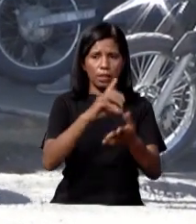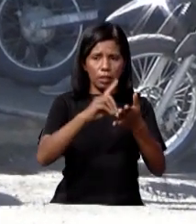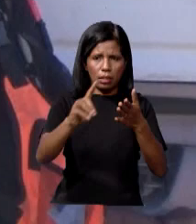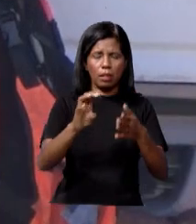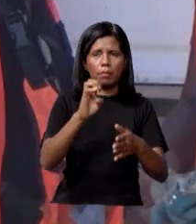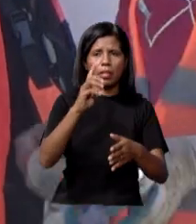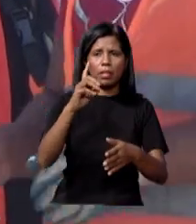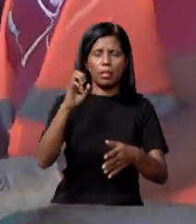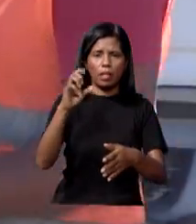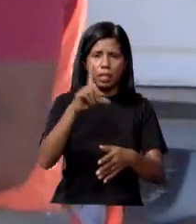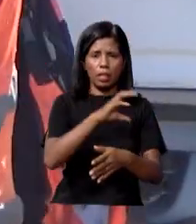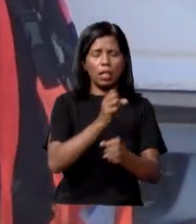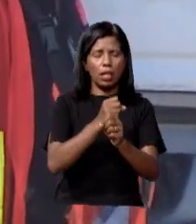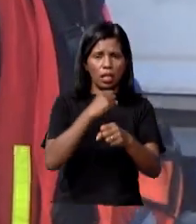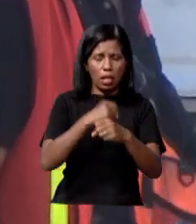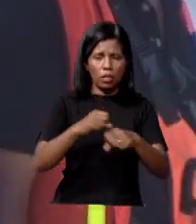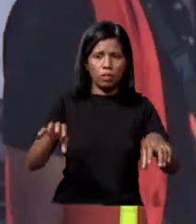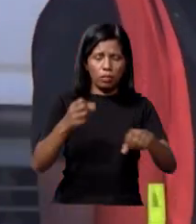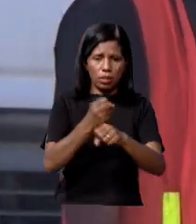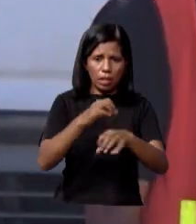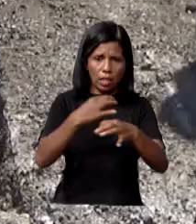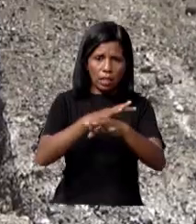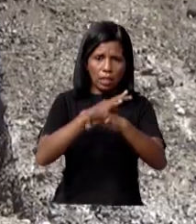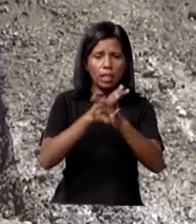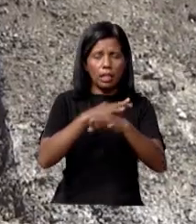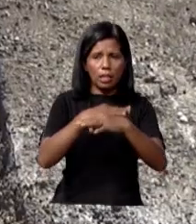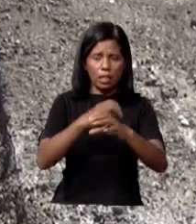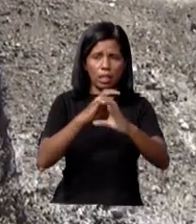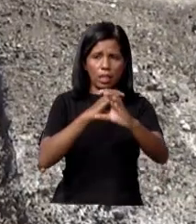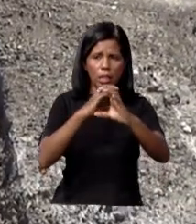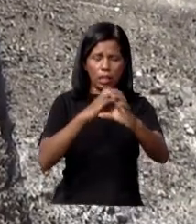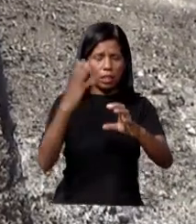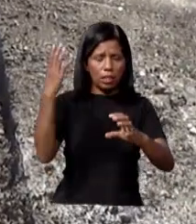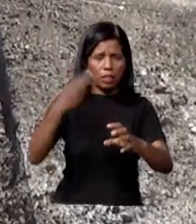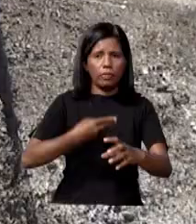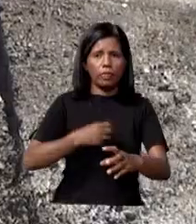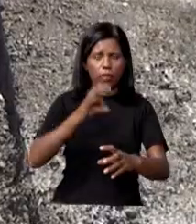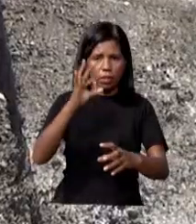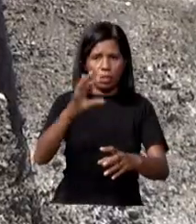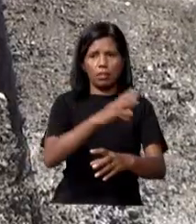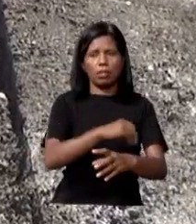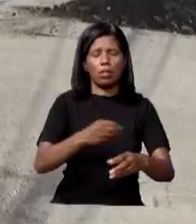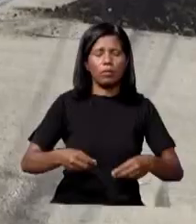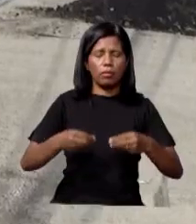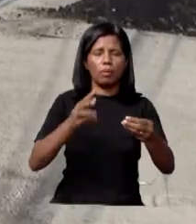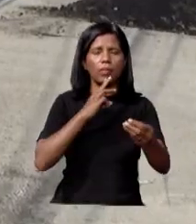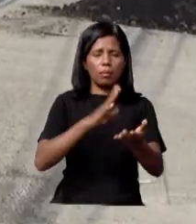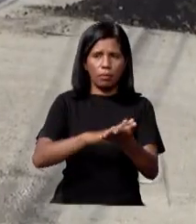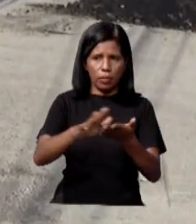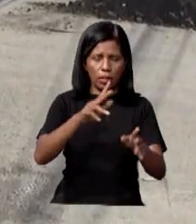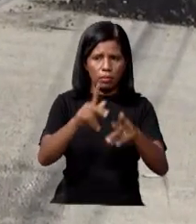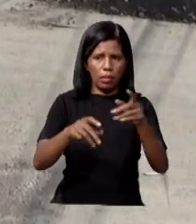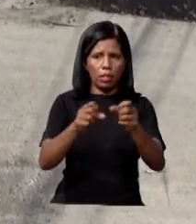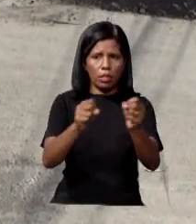BTL halou esforço de hadia cano canalização bemos no becoa e a área faturada, no ne distribui bemos ba comunidade e